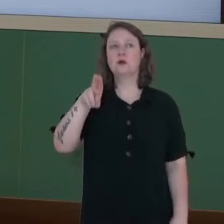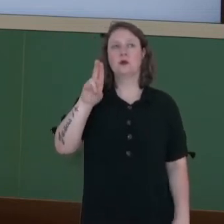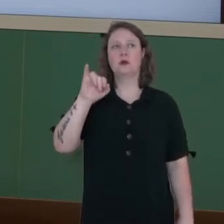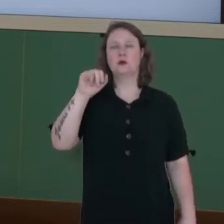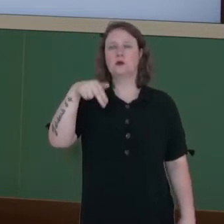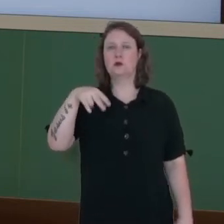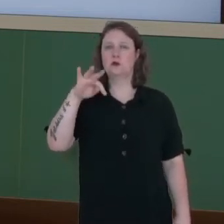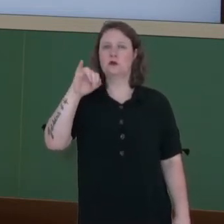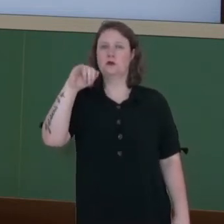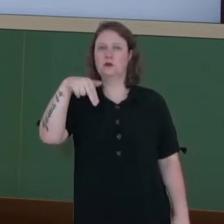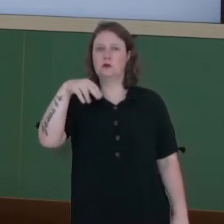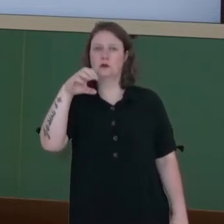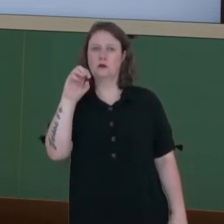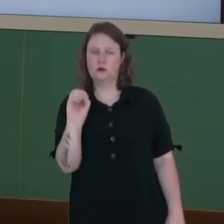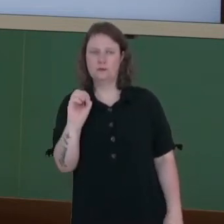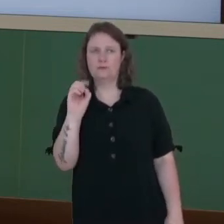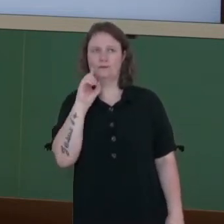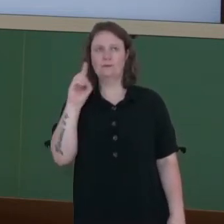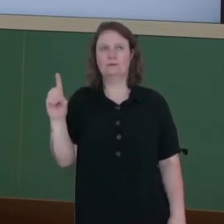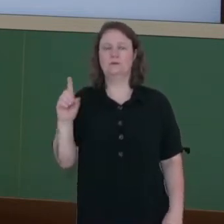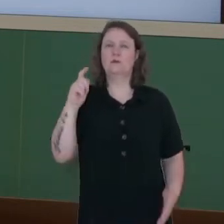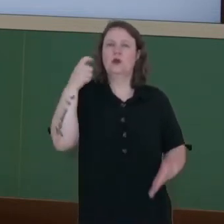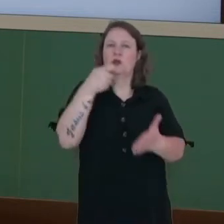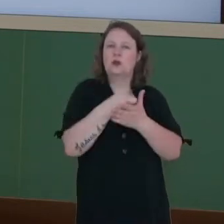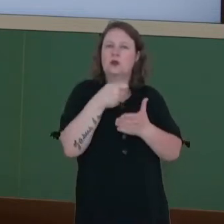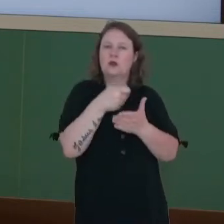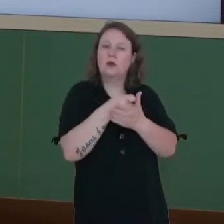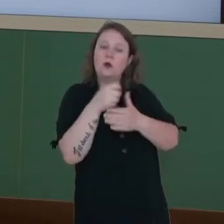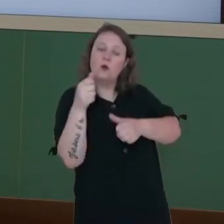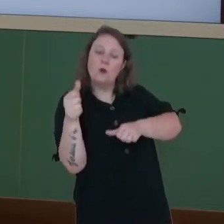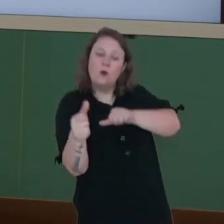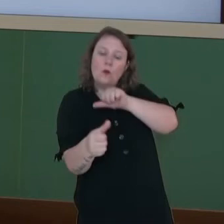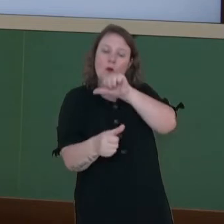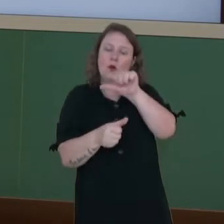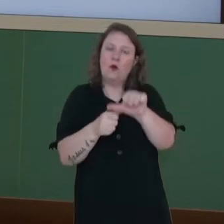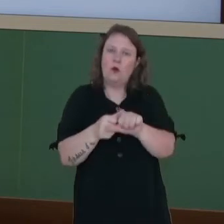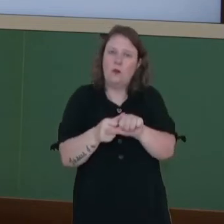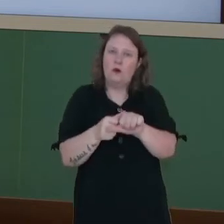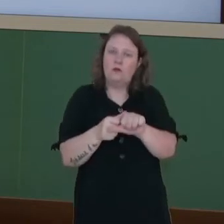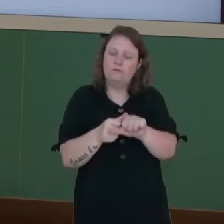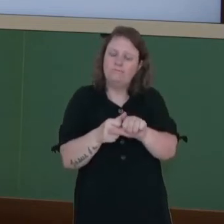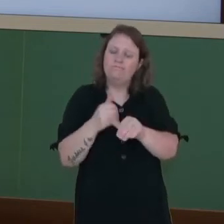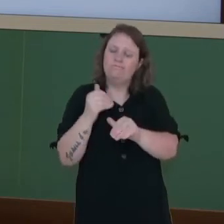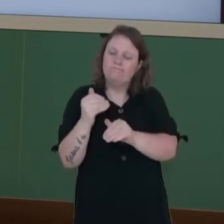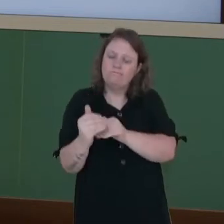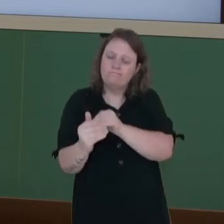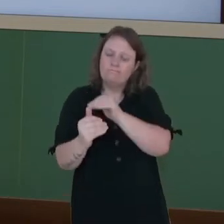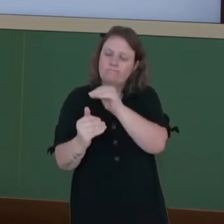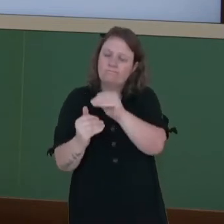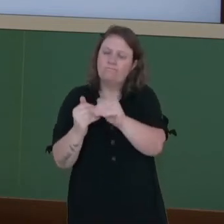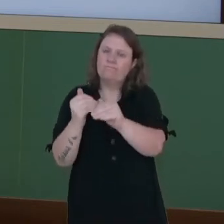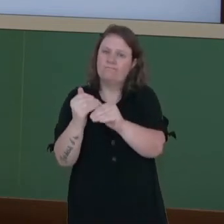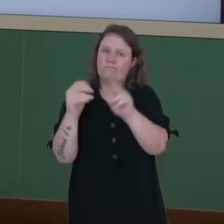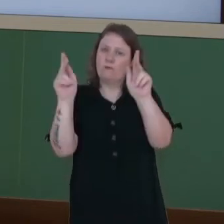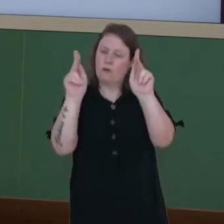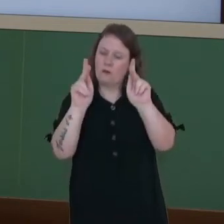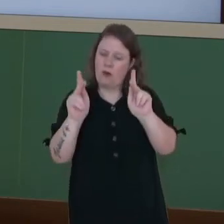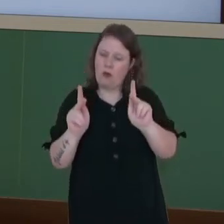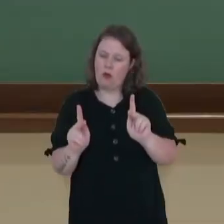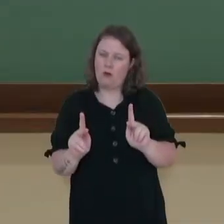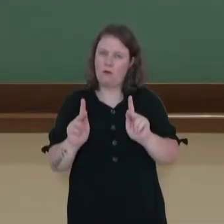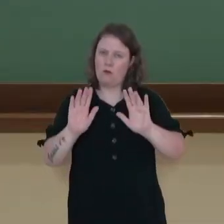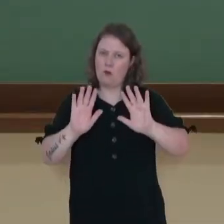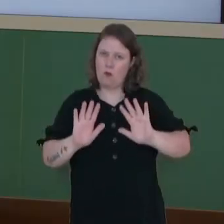defendiam, portanto, uma transição gradual e pacífica para a República. Vejam que o